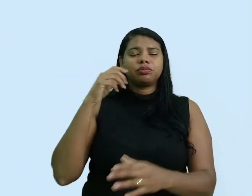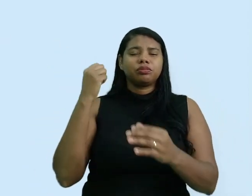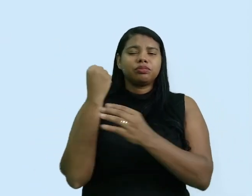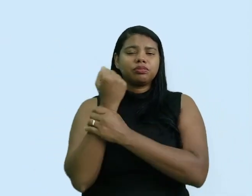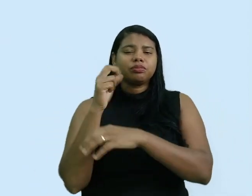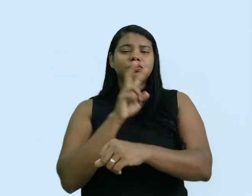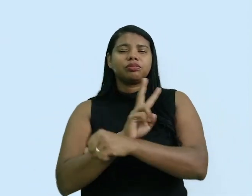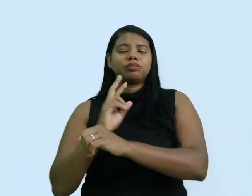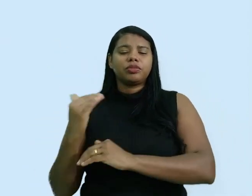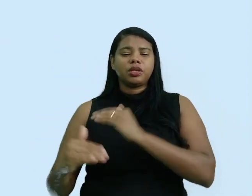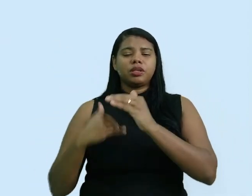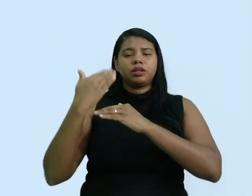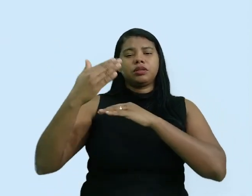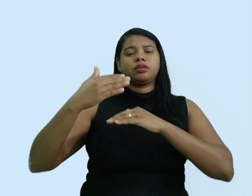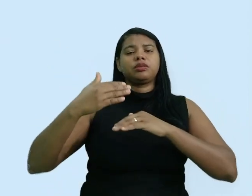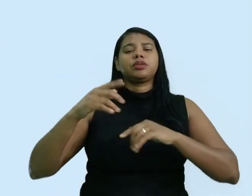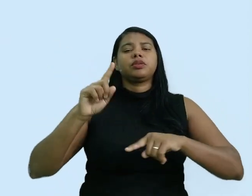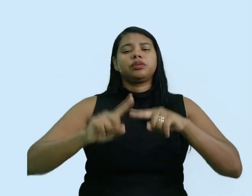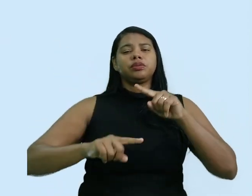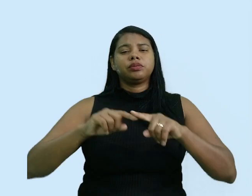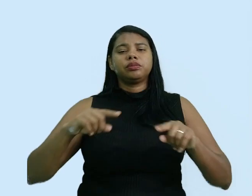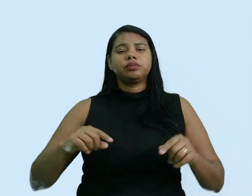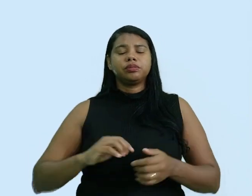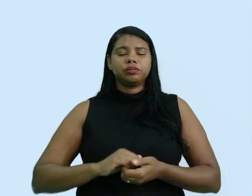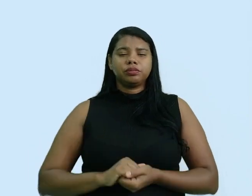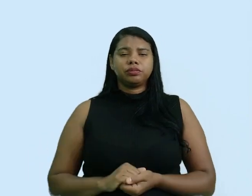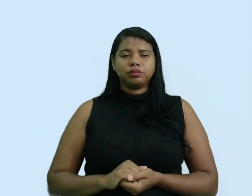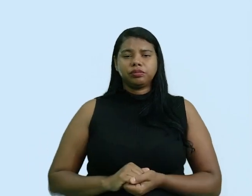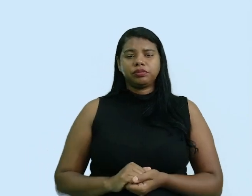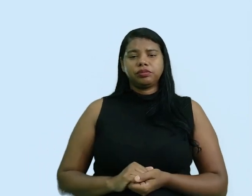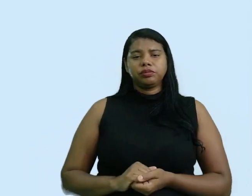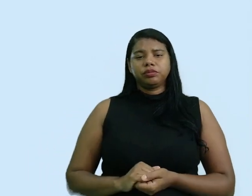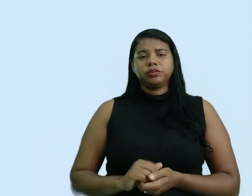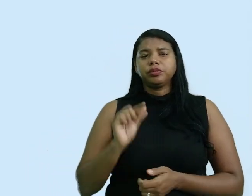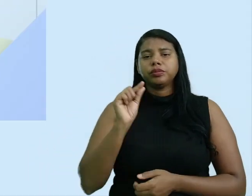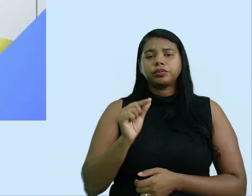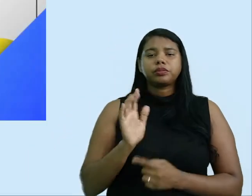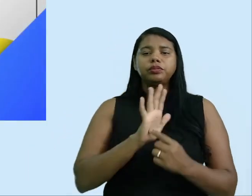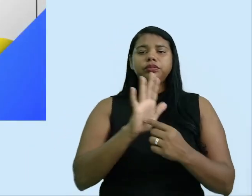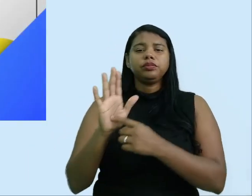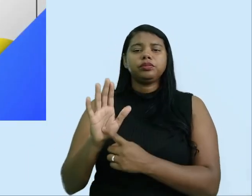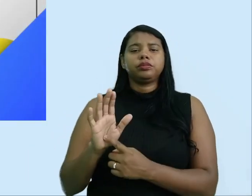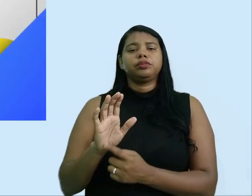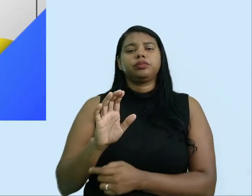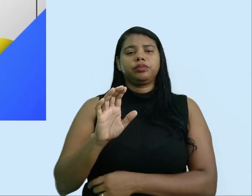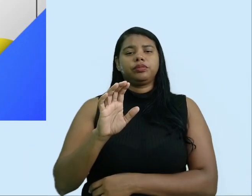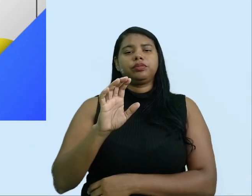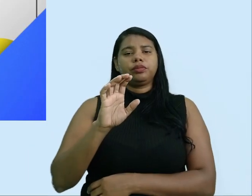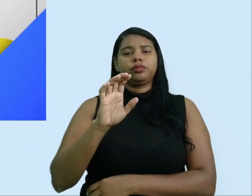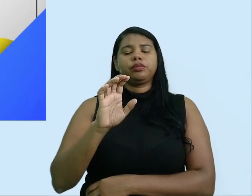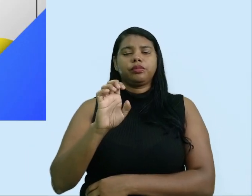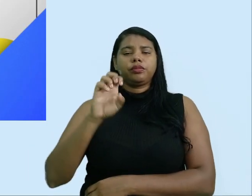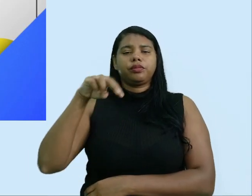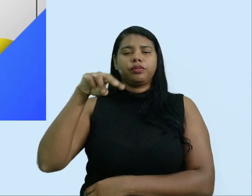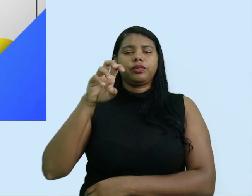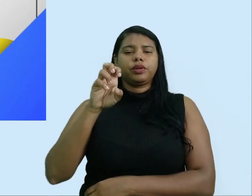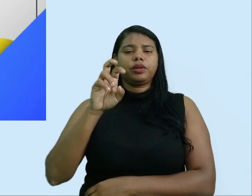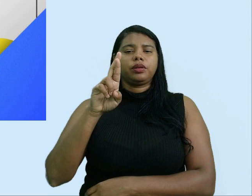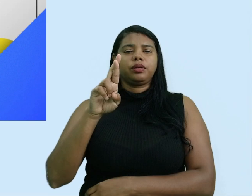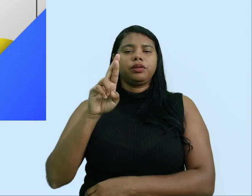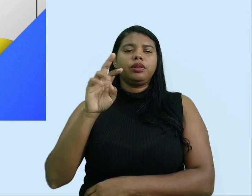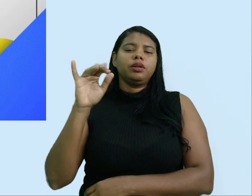para desenvolver sua atividade. Então, o que é que contempla esse inventário? Primeiramente, a caracterização